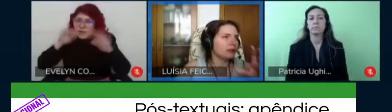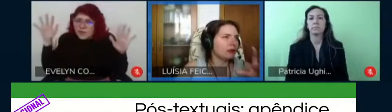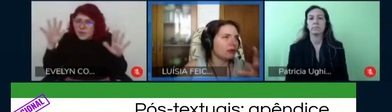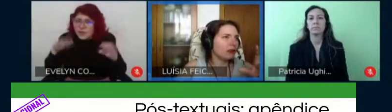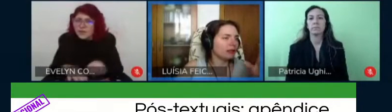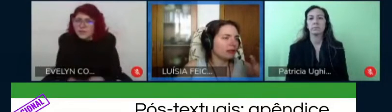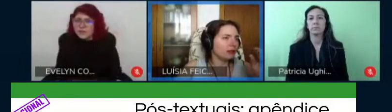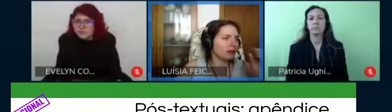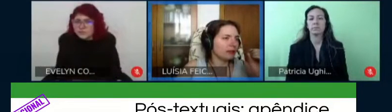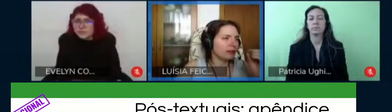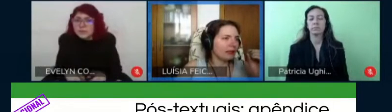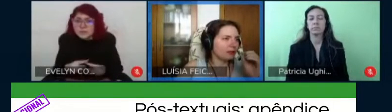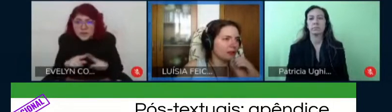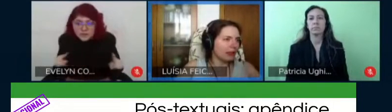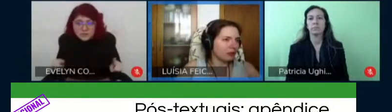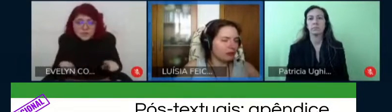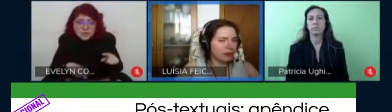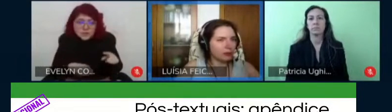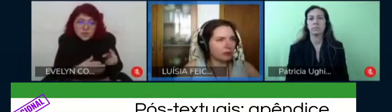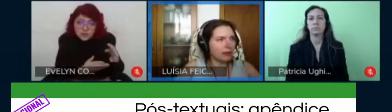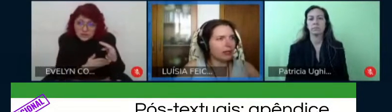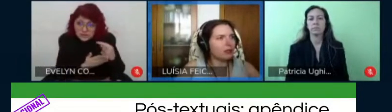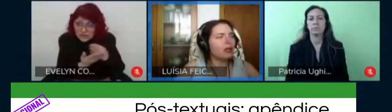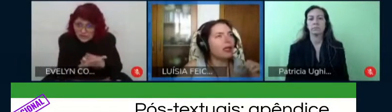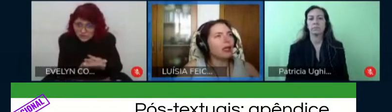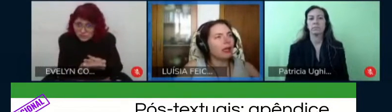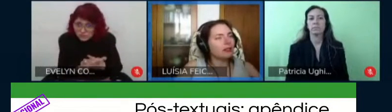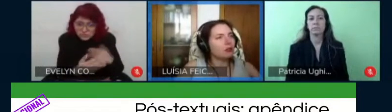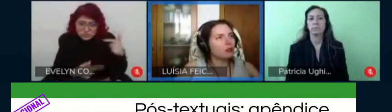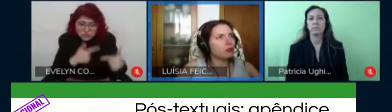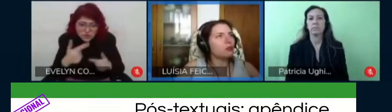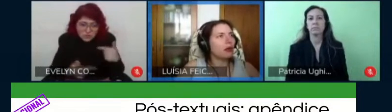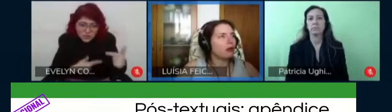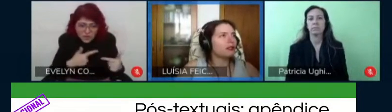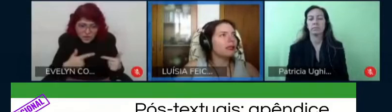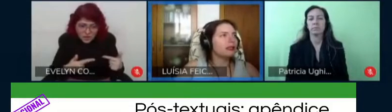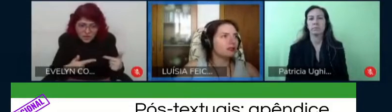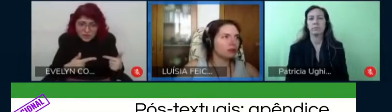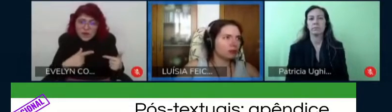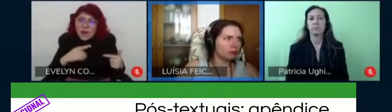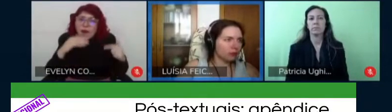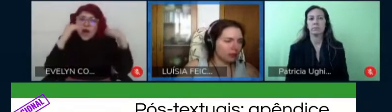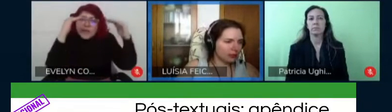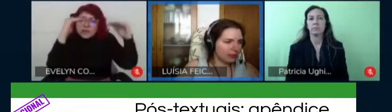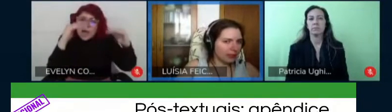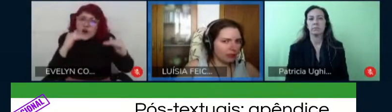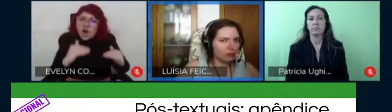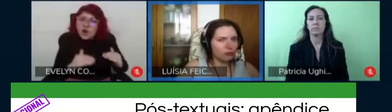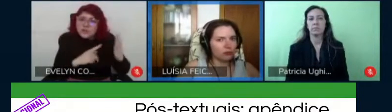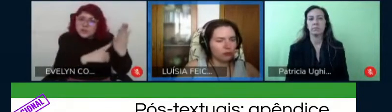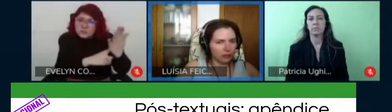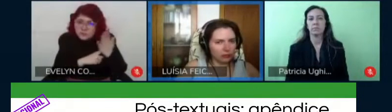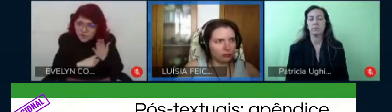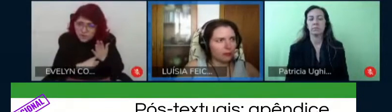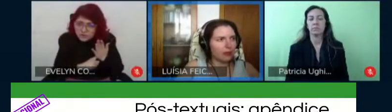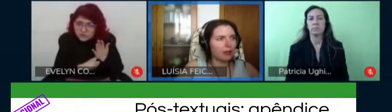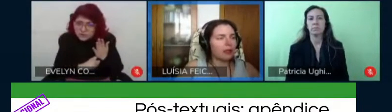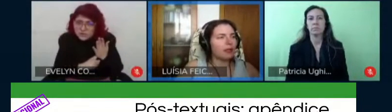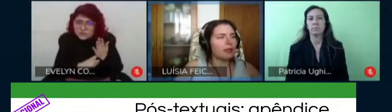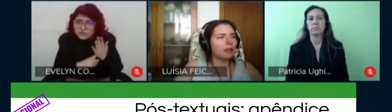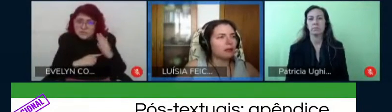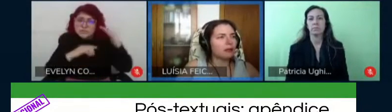em que eles são apresentados lá no final do trabalho é de acordo com a ordem que eles foram inseridos no